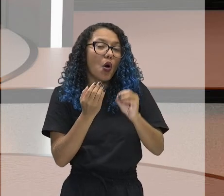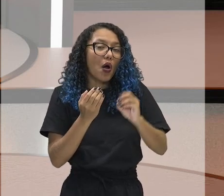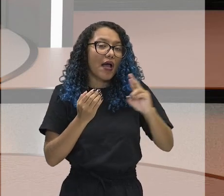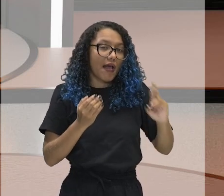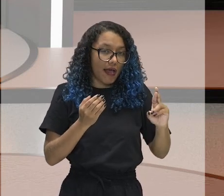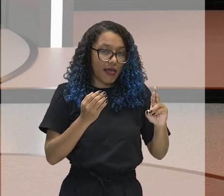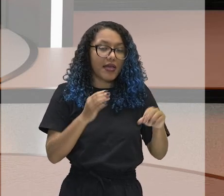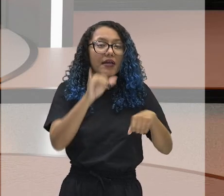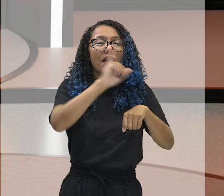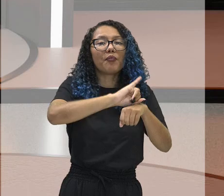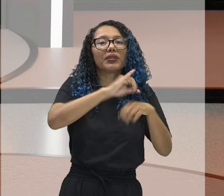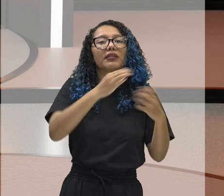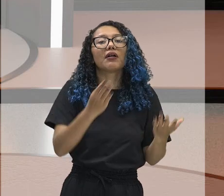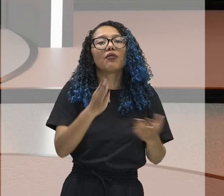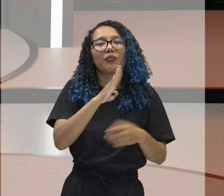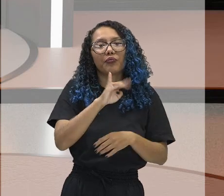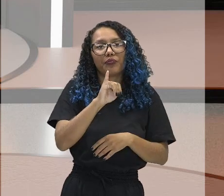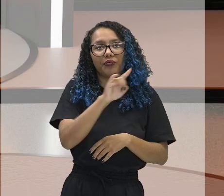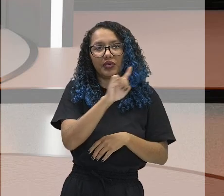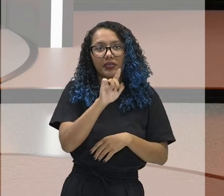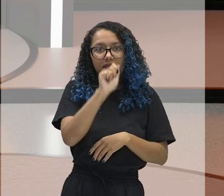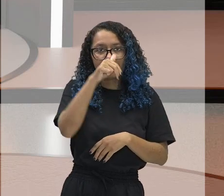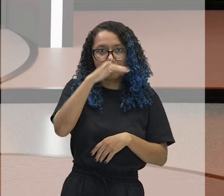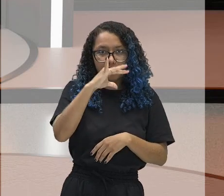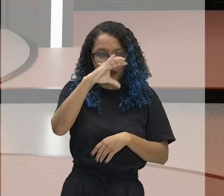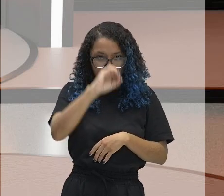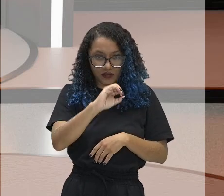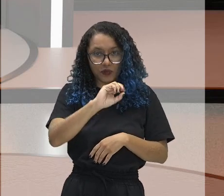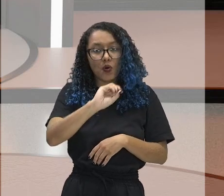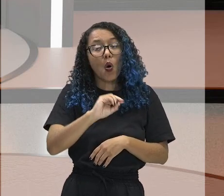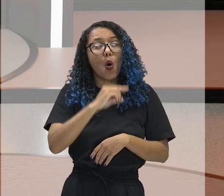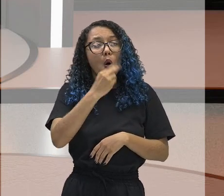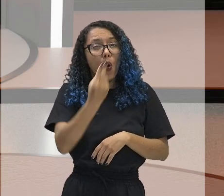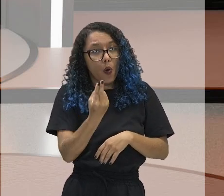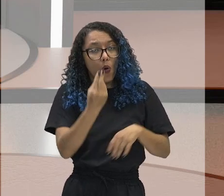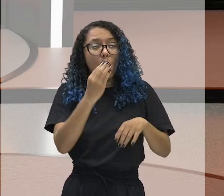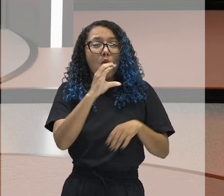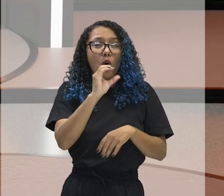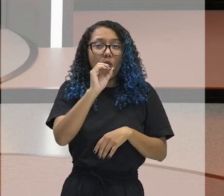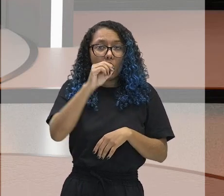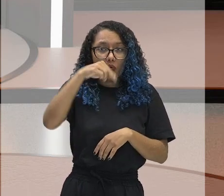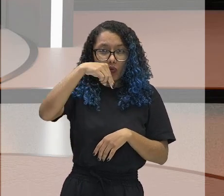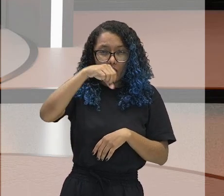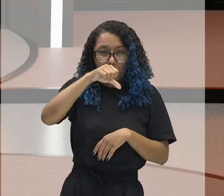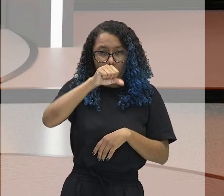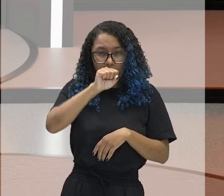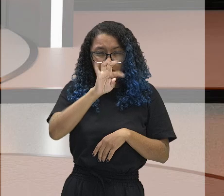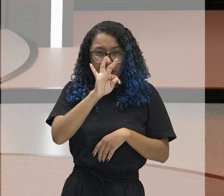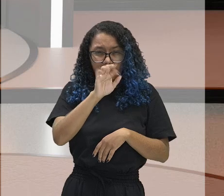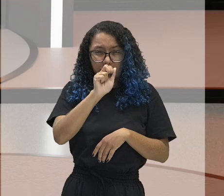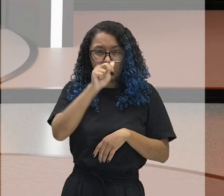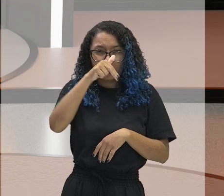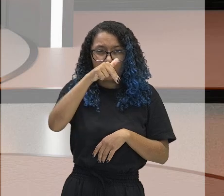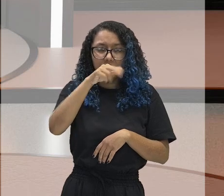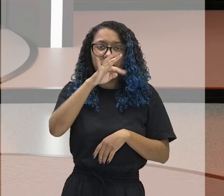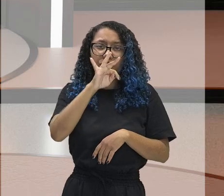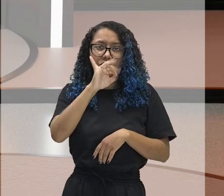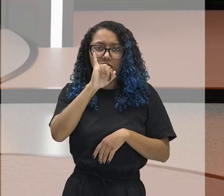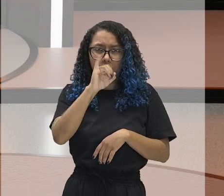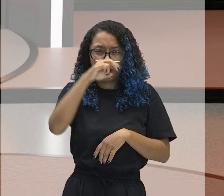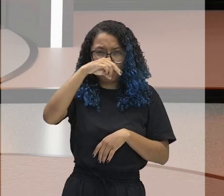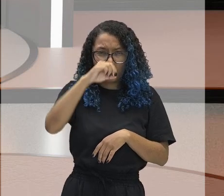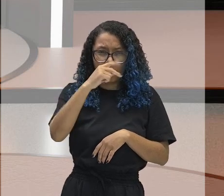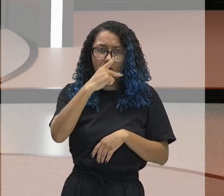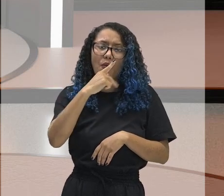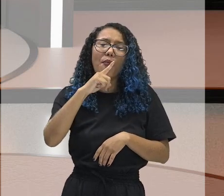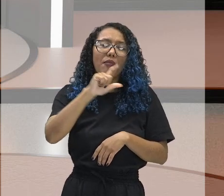Bizâncio, que também pode ser posteriormente conhecida como Constantinopla, a cidade do imperador Constantino. E quais eram as